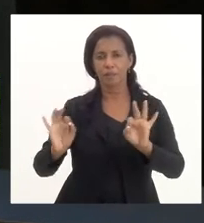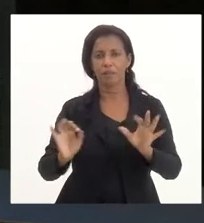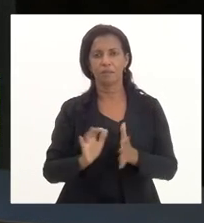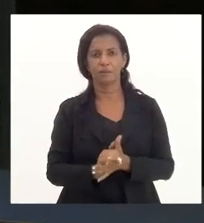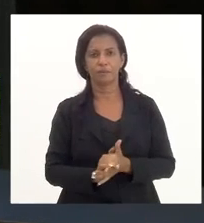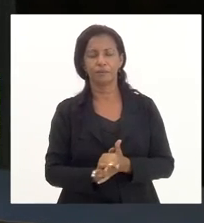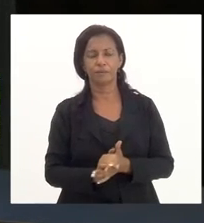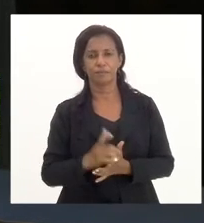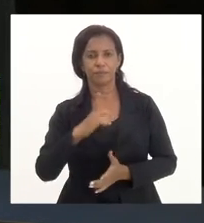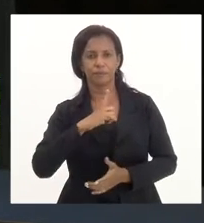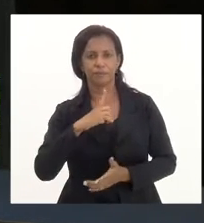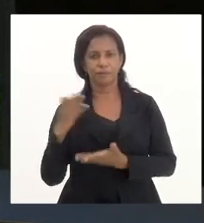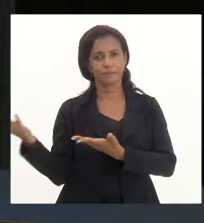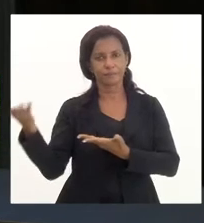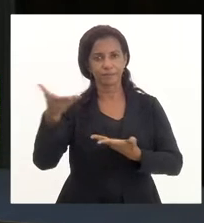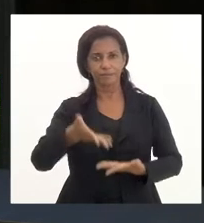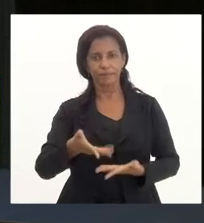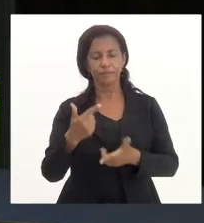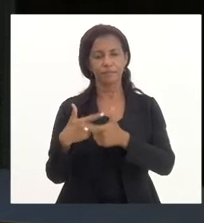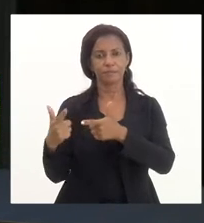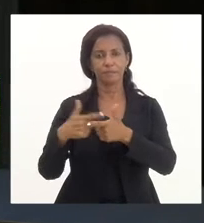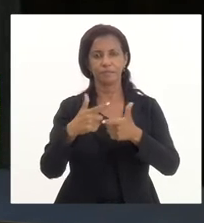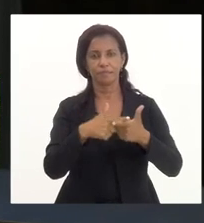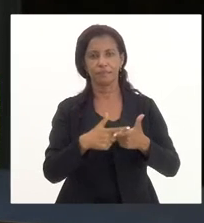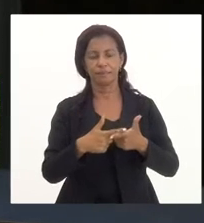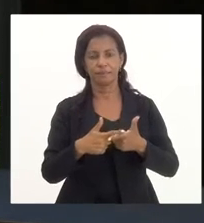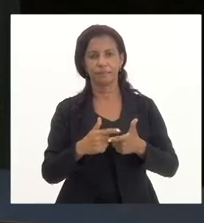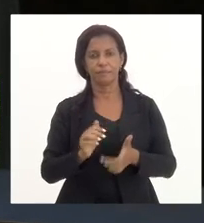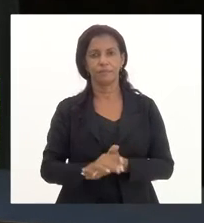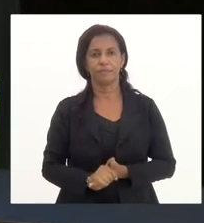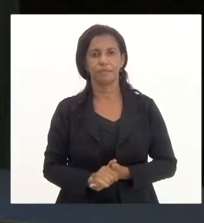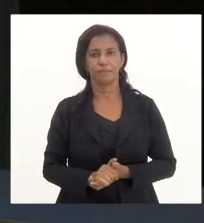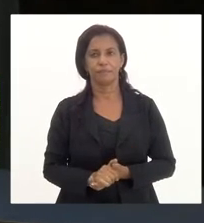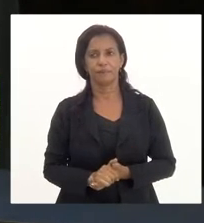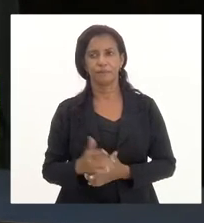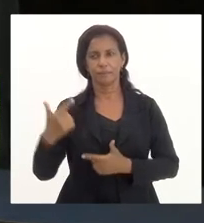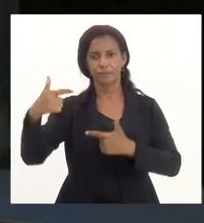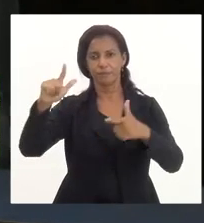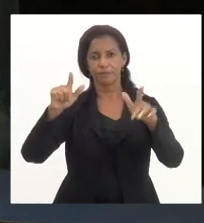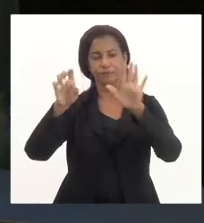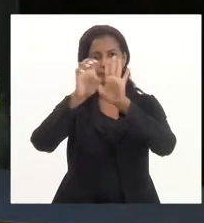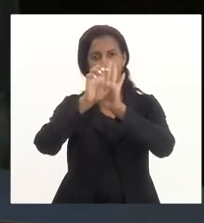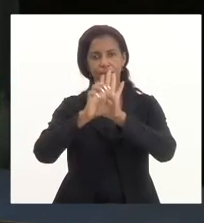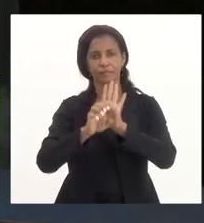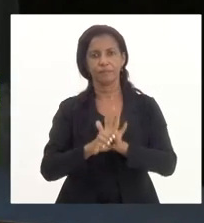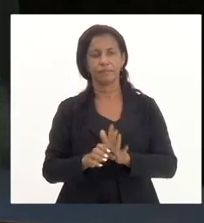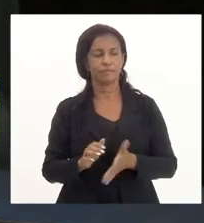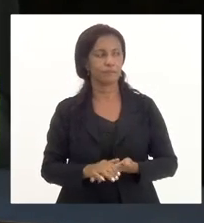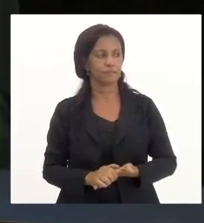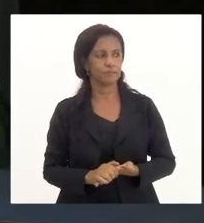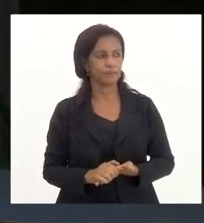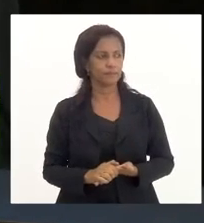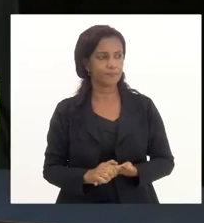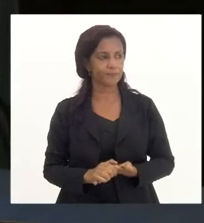também de ser trazida como problema e outras emendas que